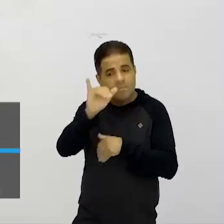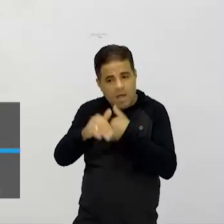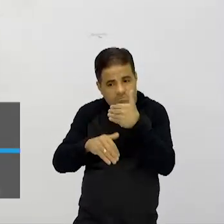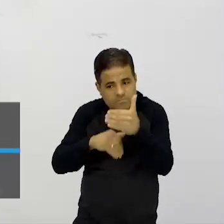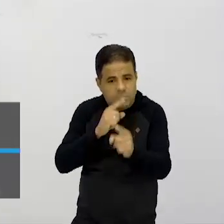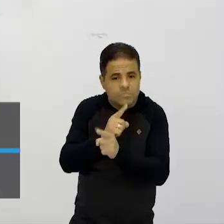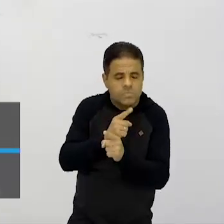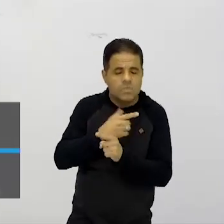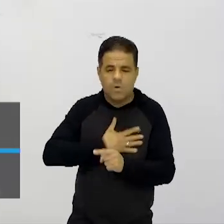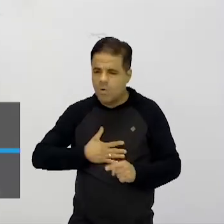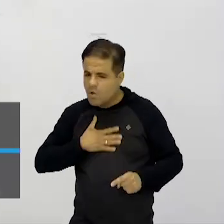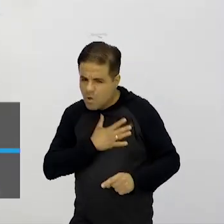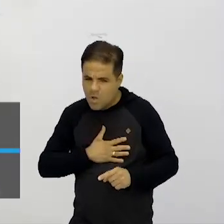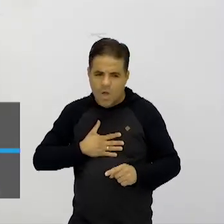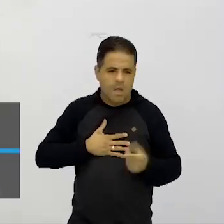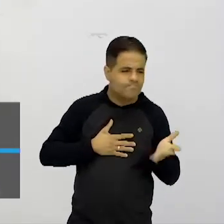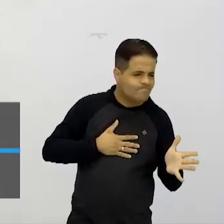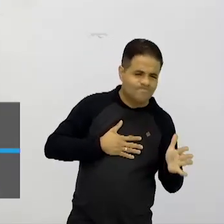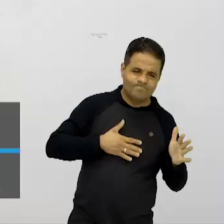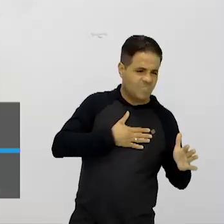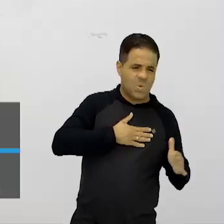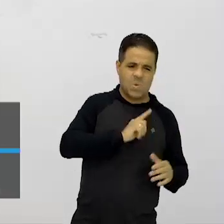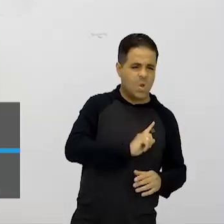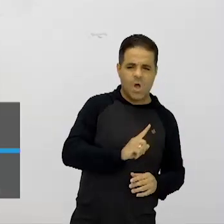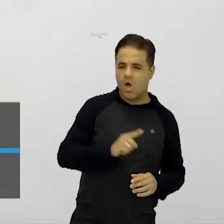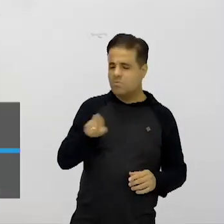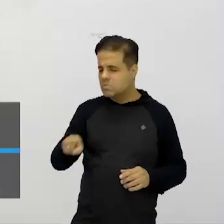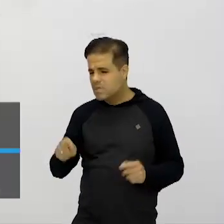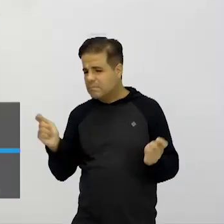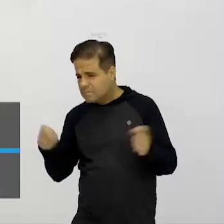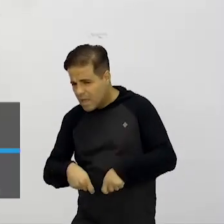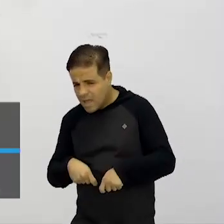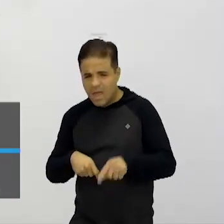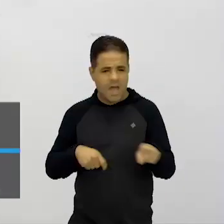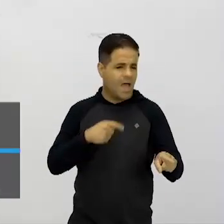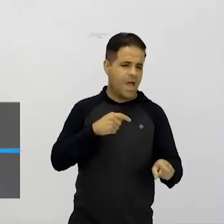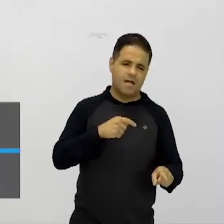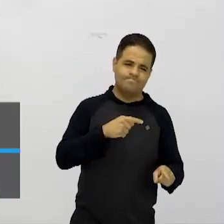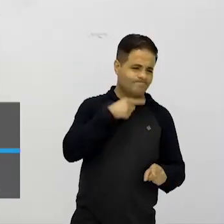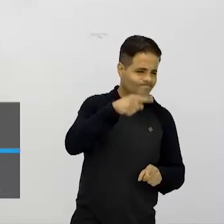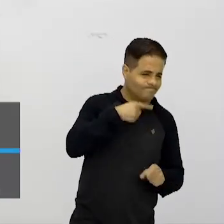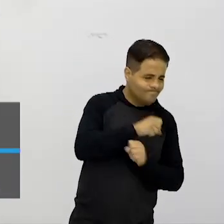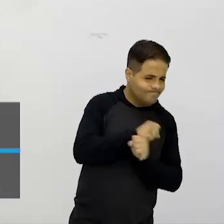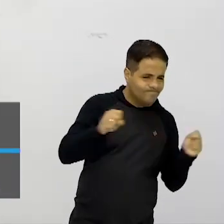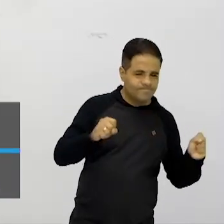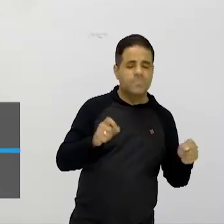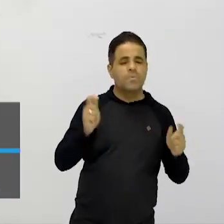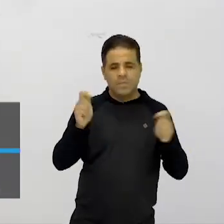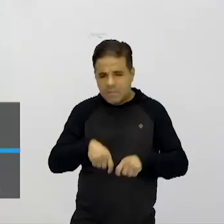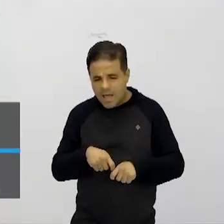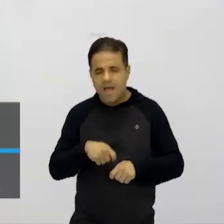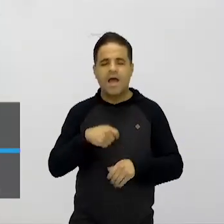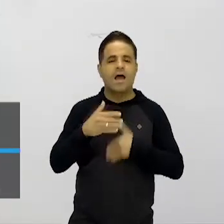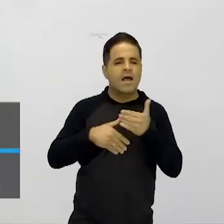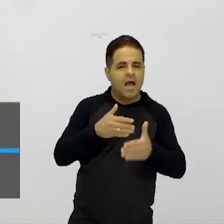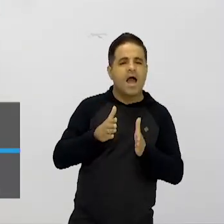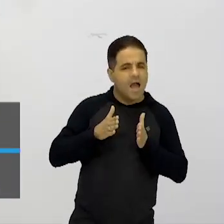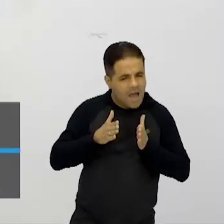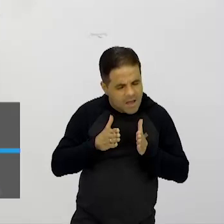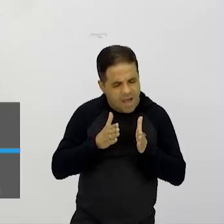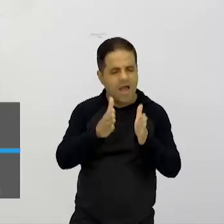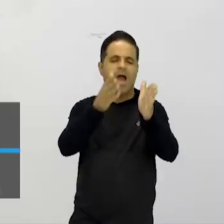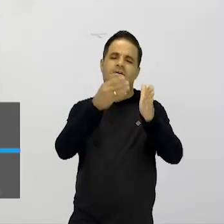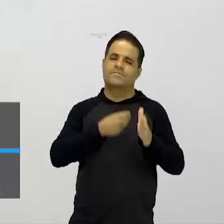descobrindo o que ele gosta, o que ele não gosta, o que é possível. né, de ser realizado naquele